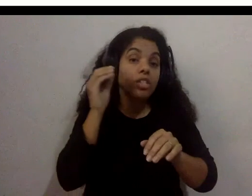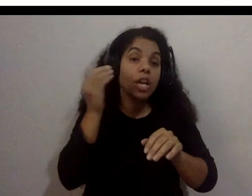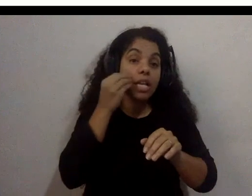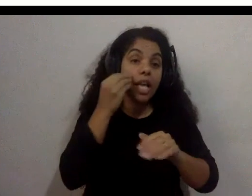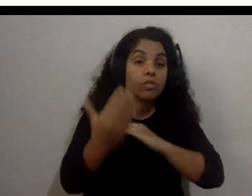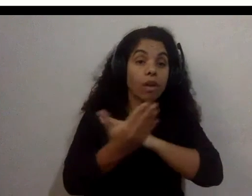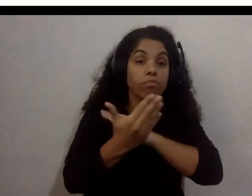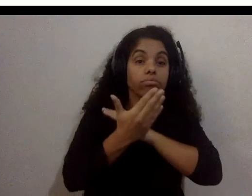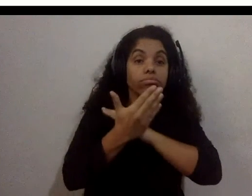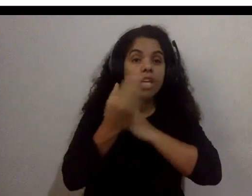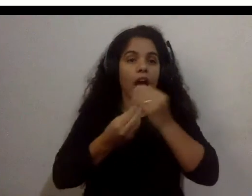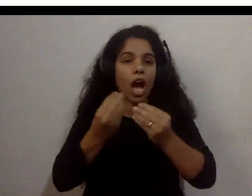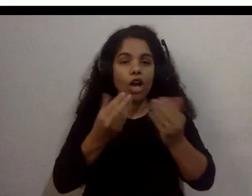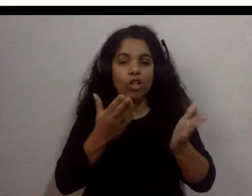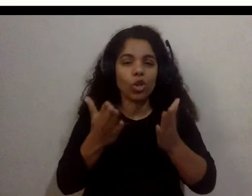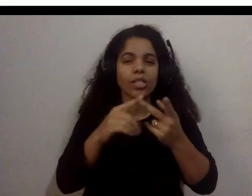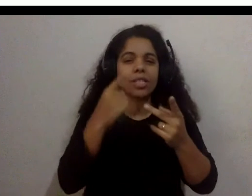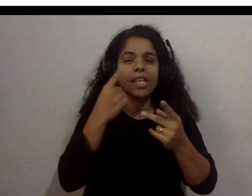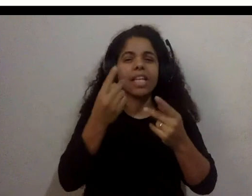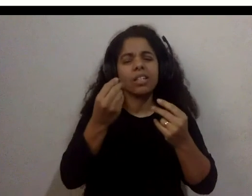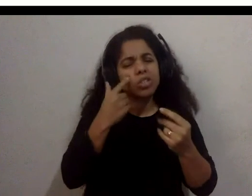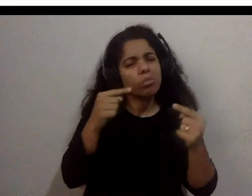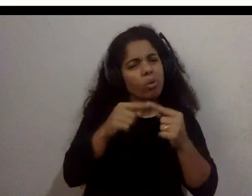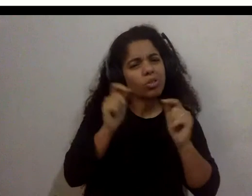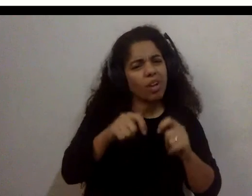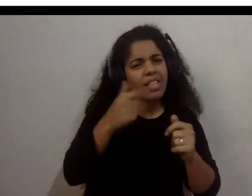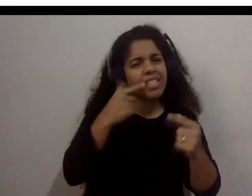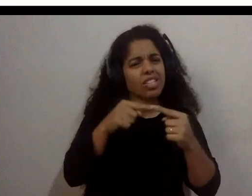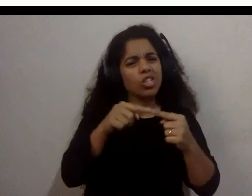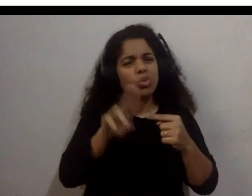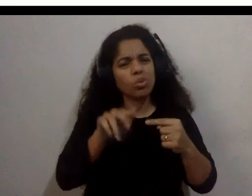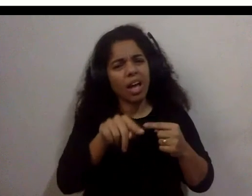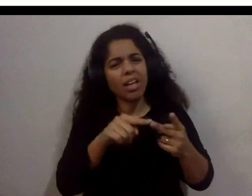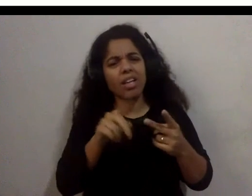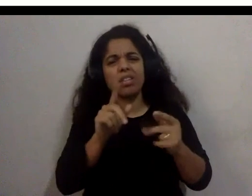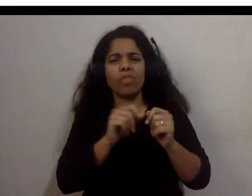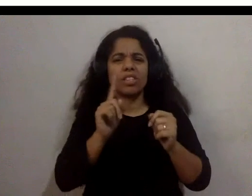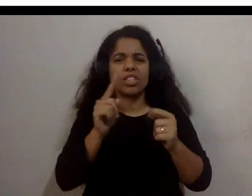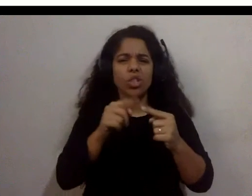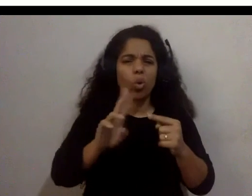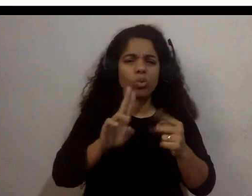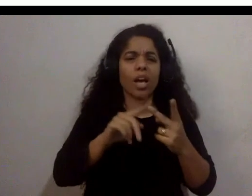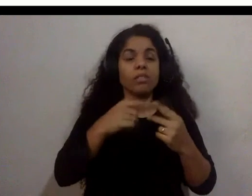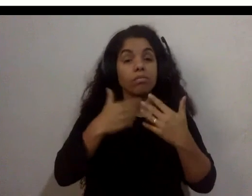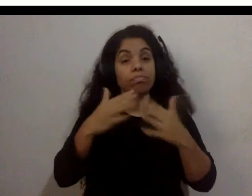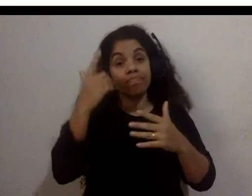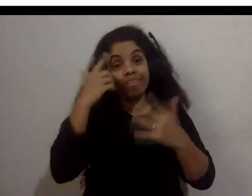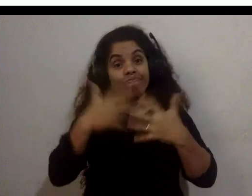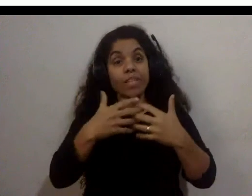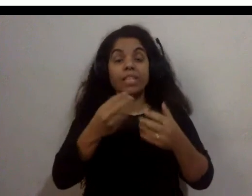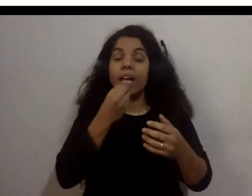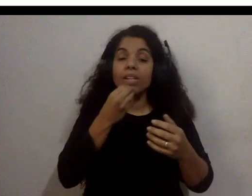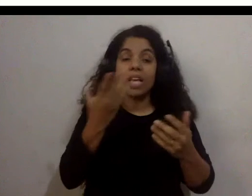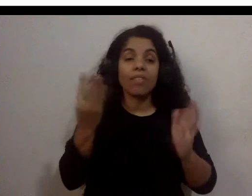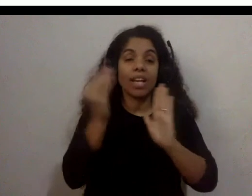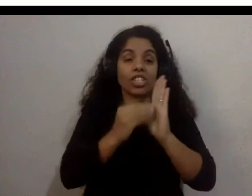design, e aí a gente vai vendo, poxa, faz sentido usar esse cara aqui, faz sentido não usar. A gente vai começando a pensar, poxa, será que eu deveria